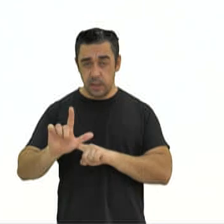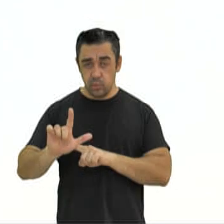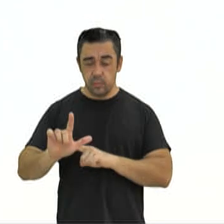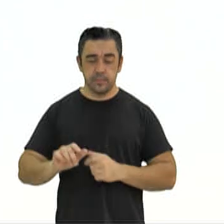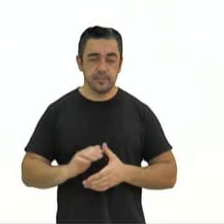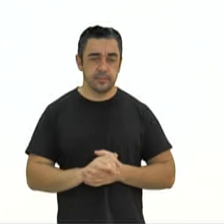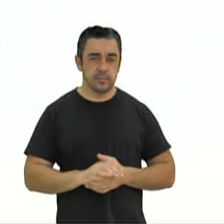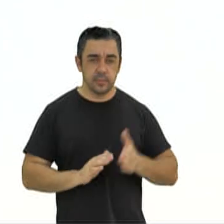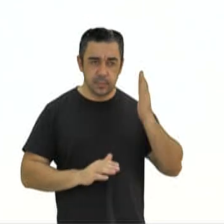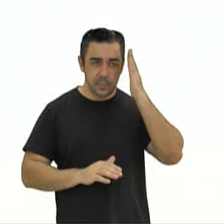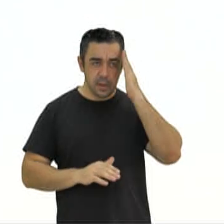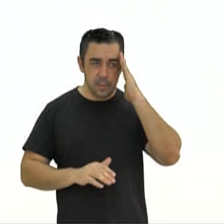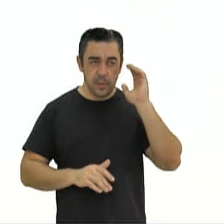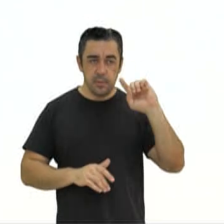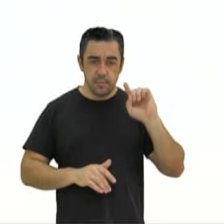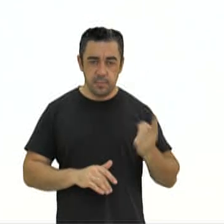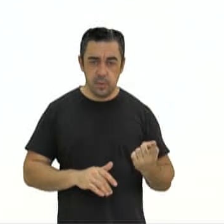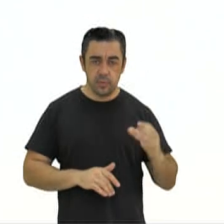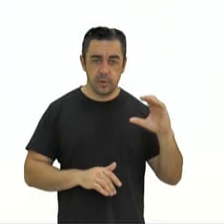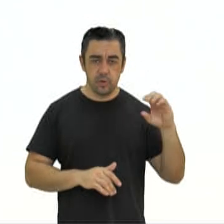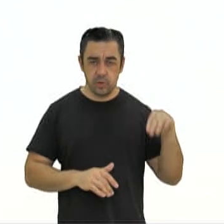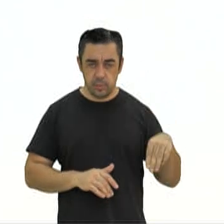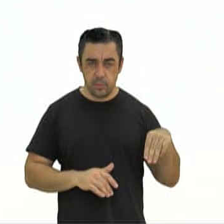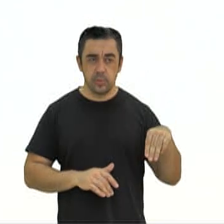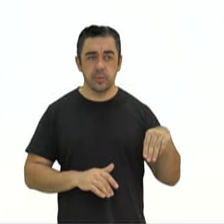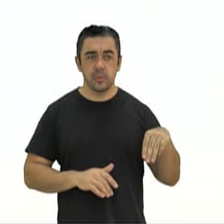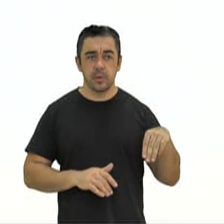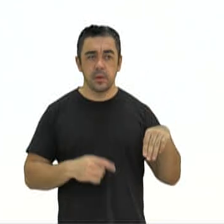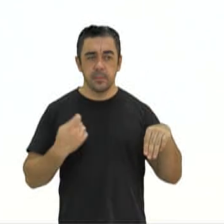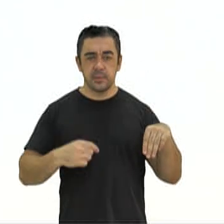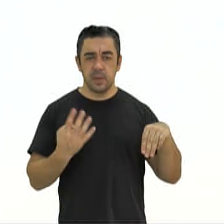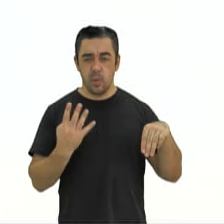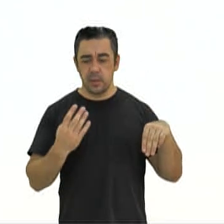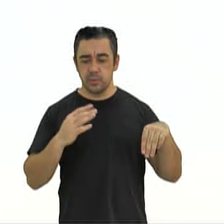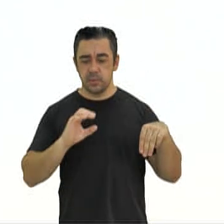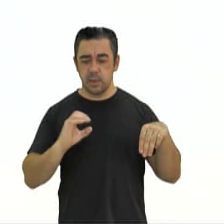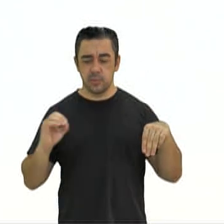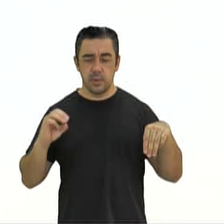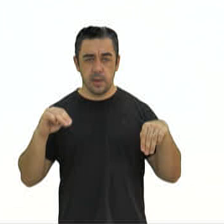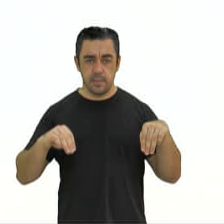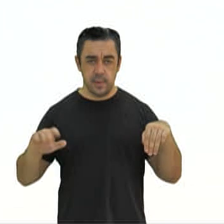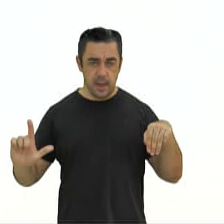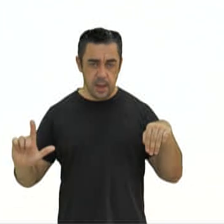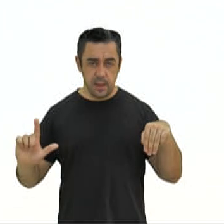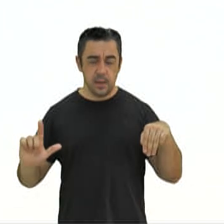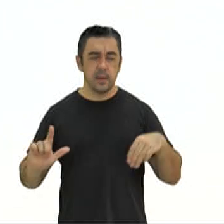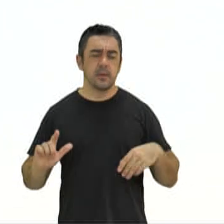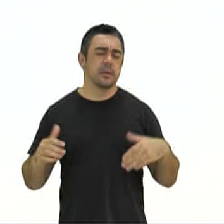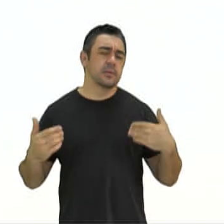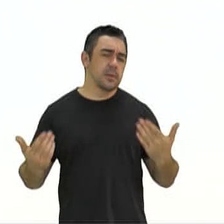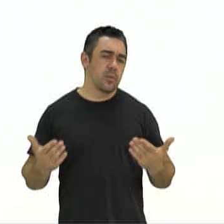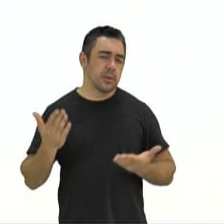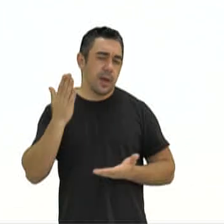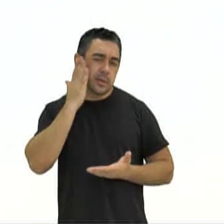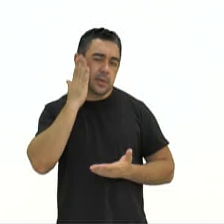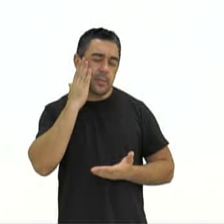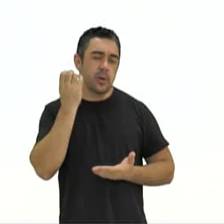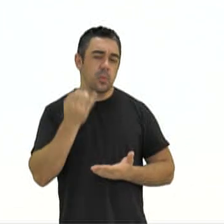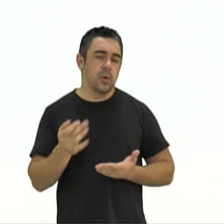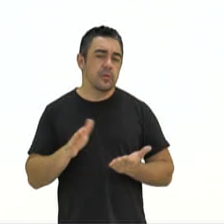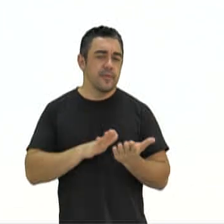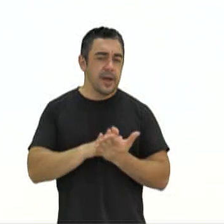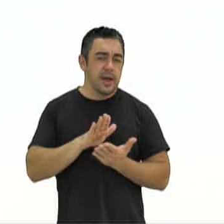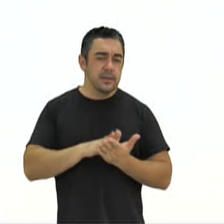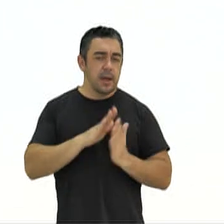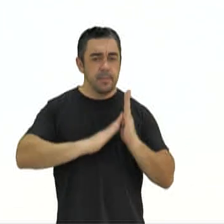que 1.000 centímetros quadrados necessitam de 400 ml do impermeabilizante, determine o custo dessa